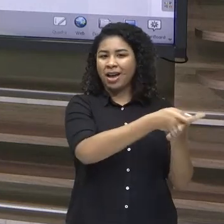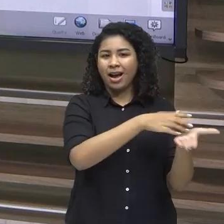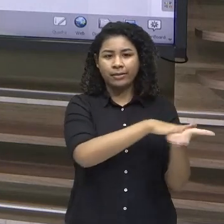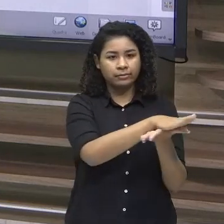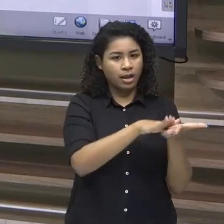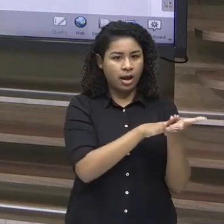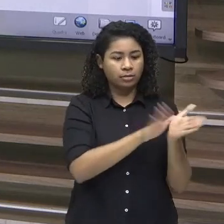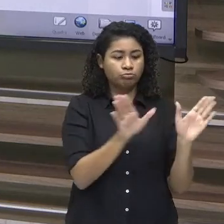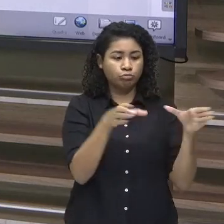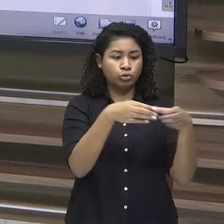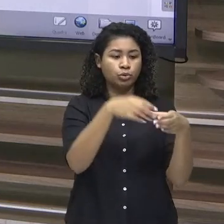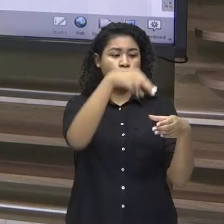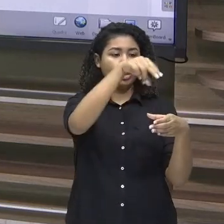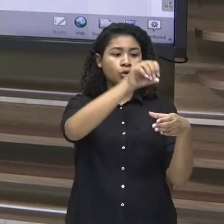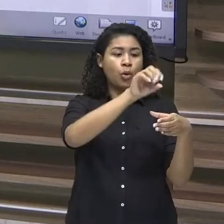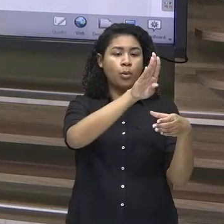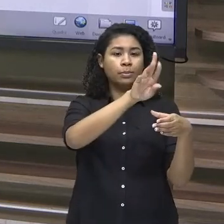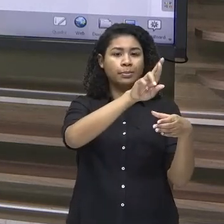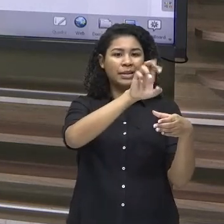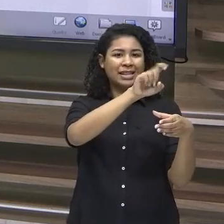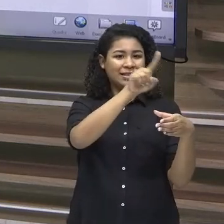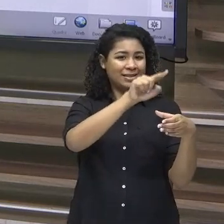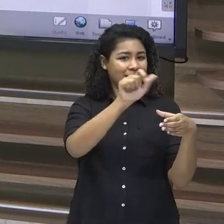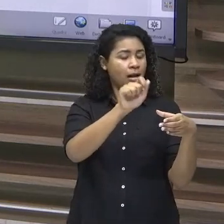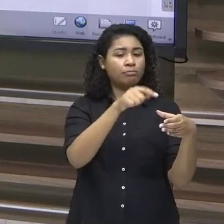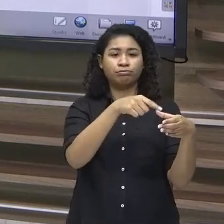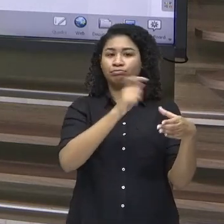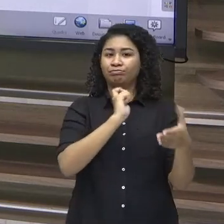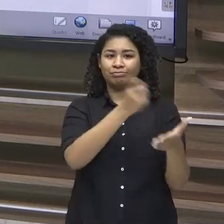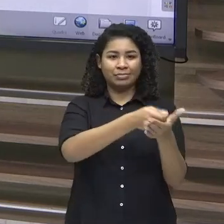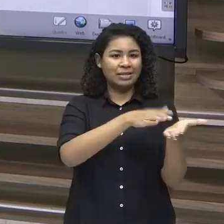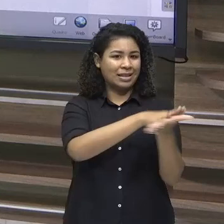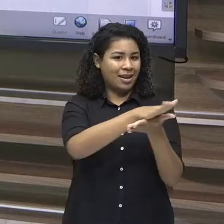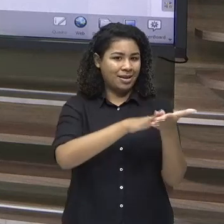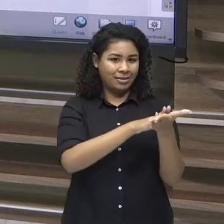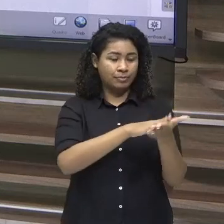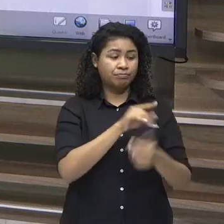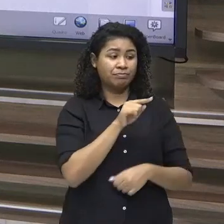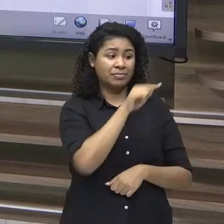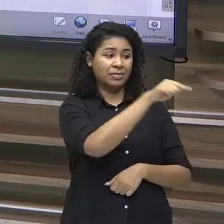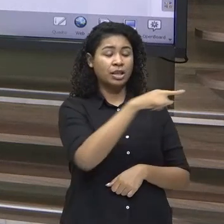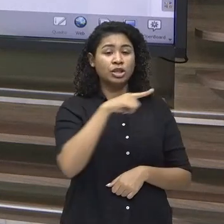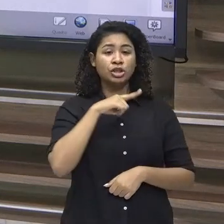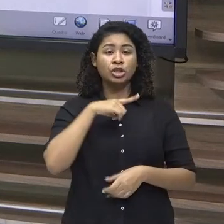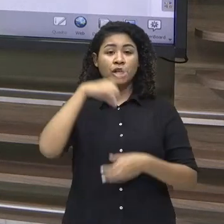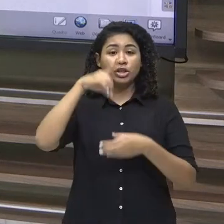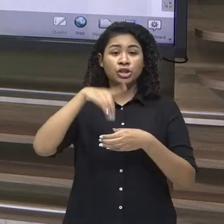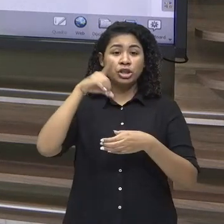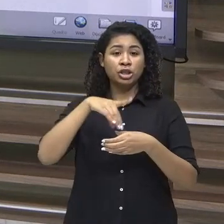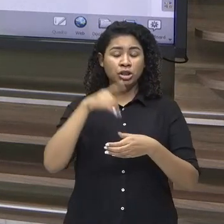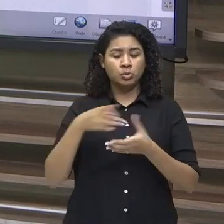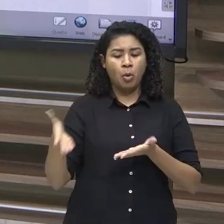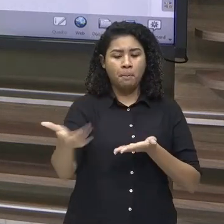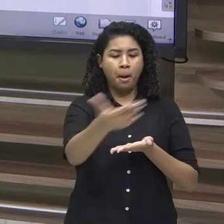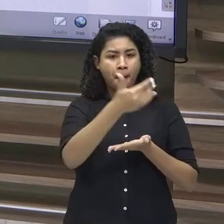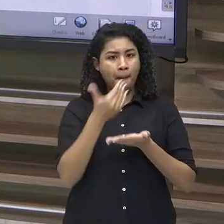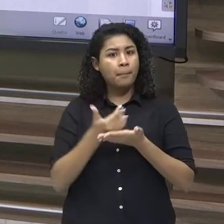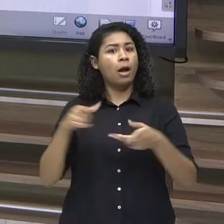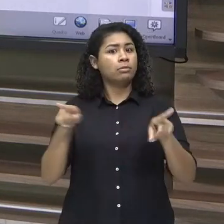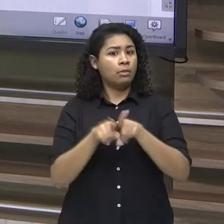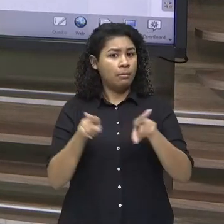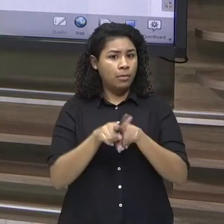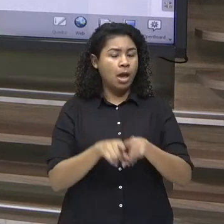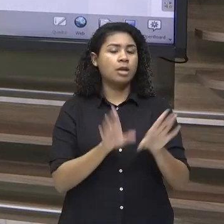pagava imposto, o clero ainda recebia o dízimo dos fiéis e a nobreza ainda recebia certos